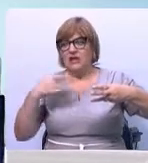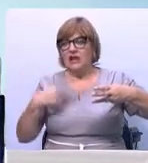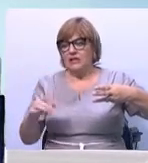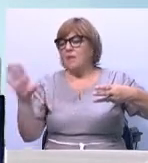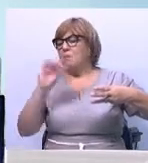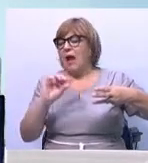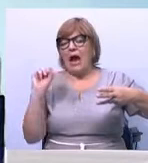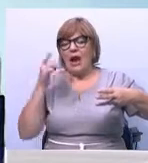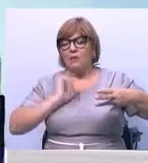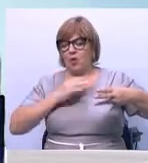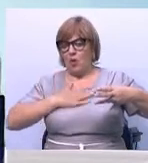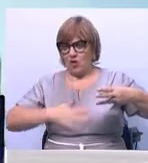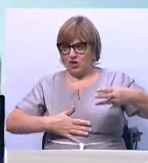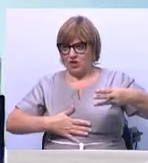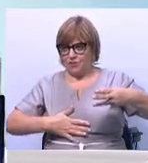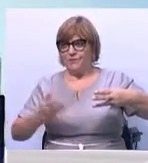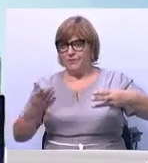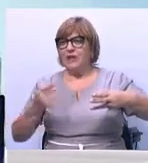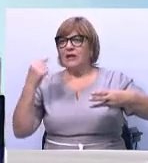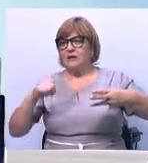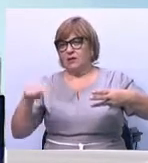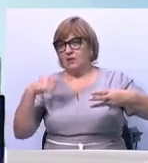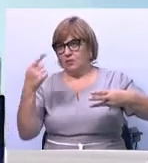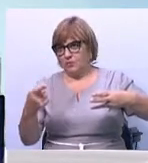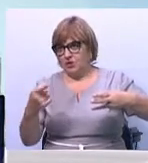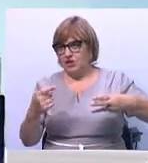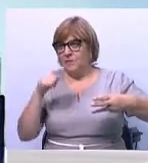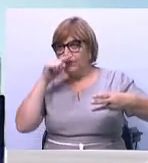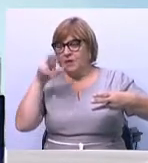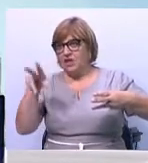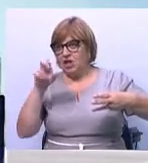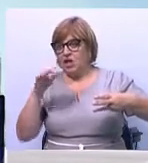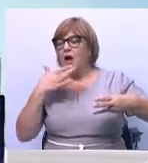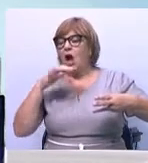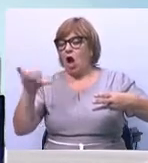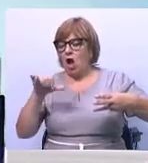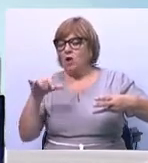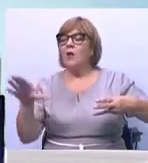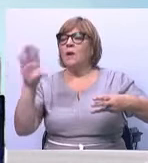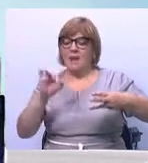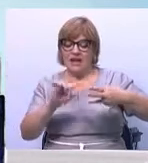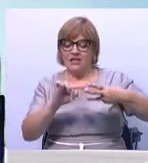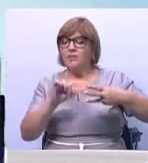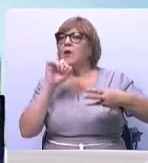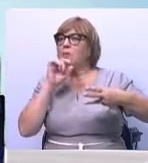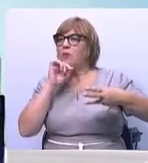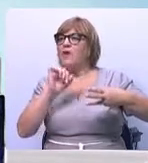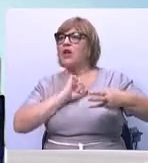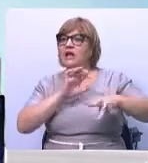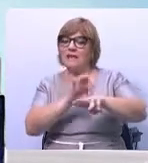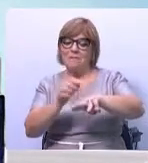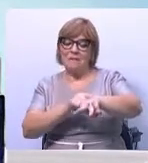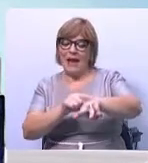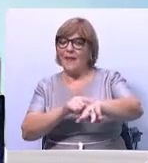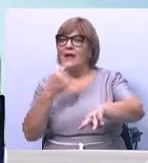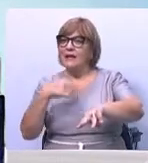mais rápida no nosso organismo. Temos então a inalação dos óleos essenciais. Para além disso, podemos também utilizar na nossa pele por uma